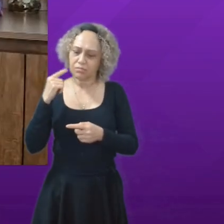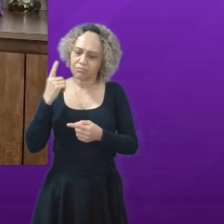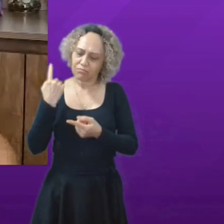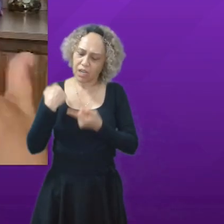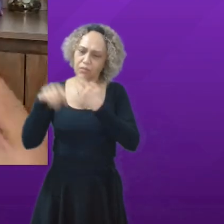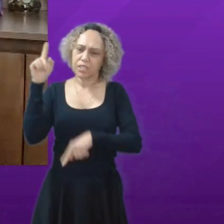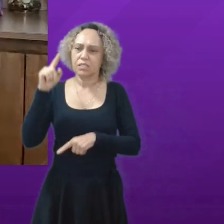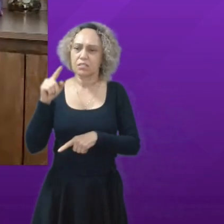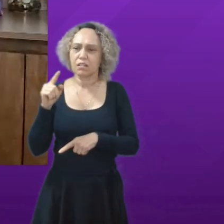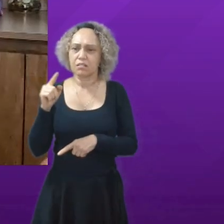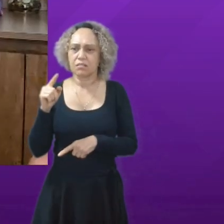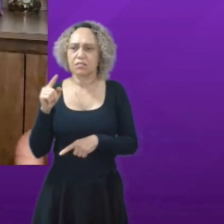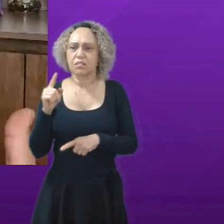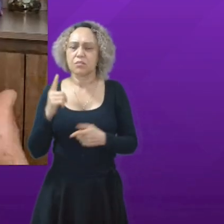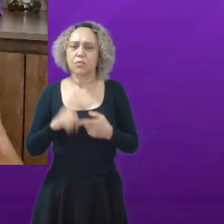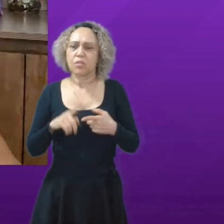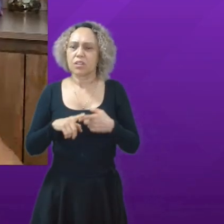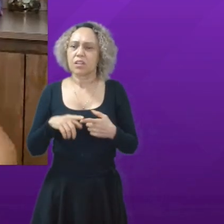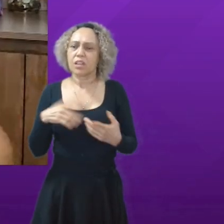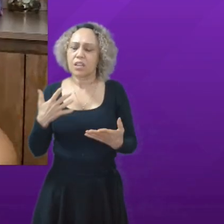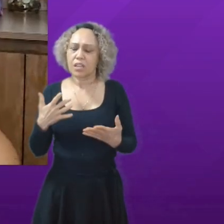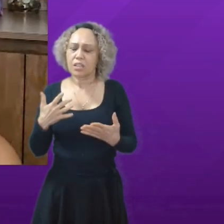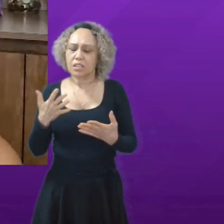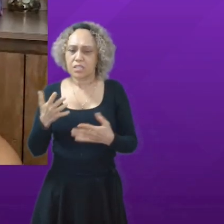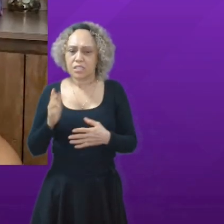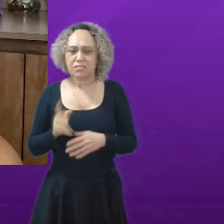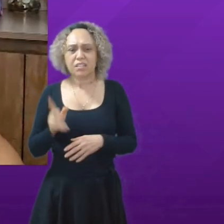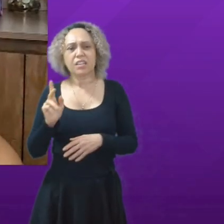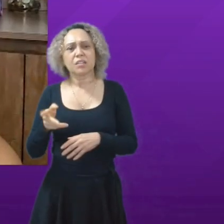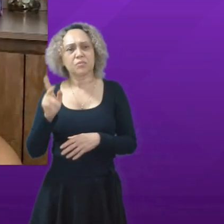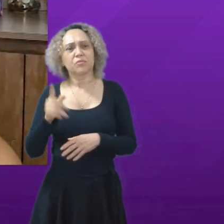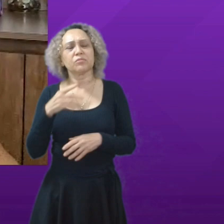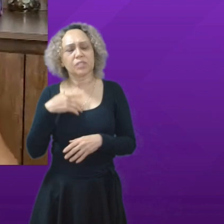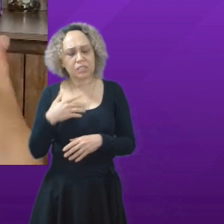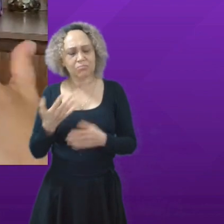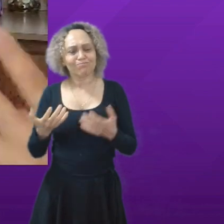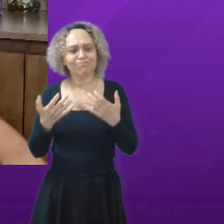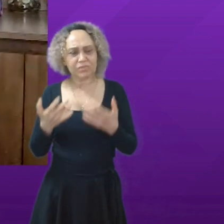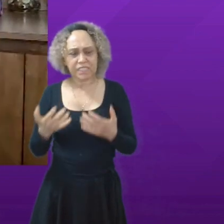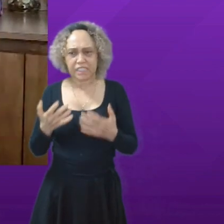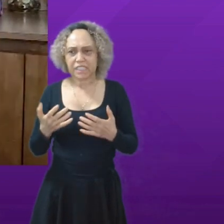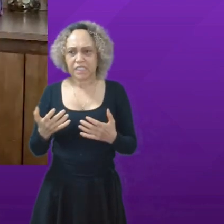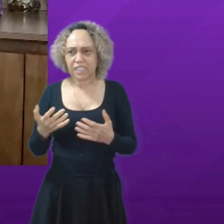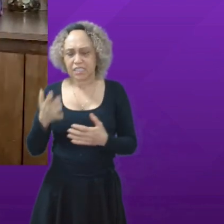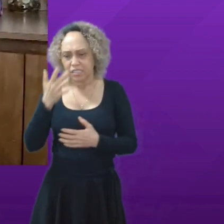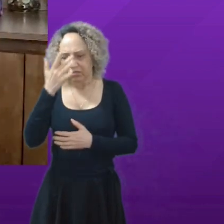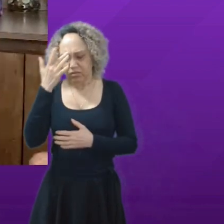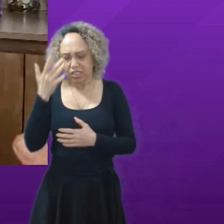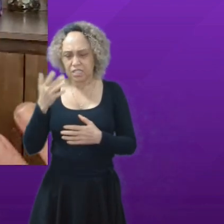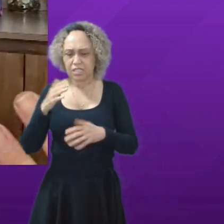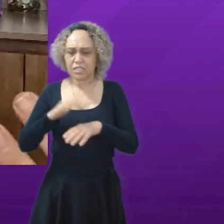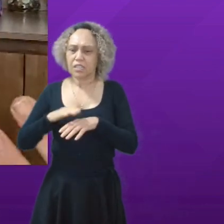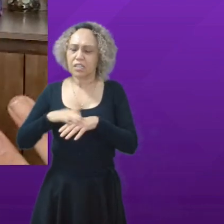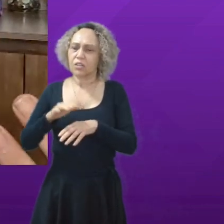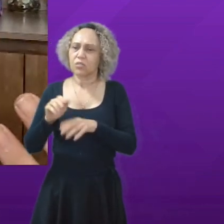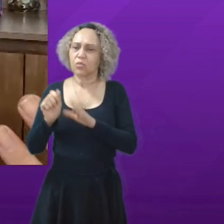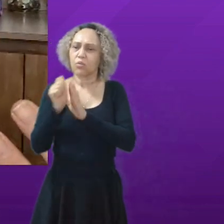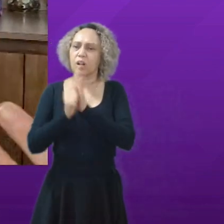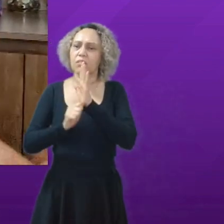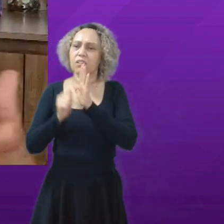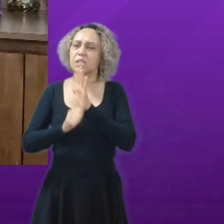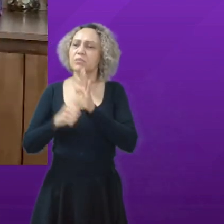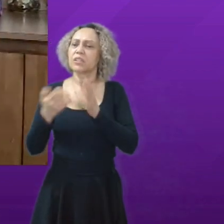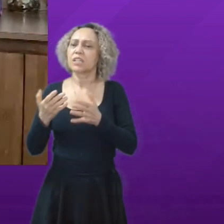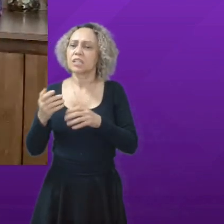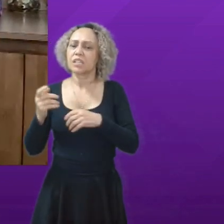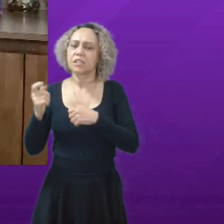sempre vão querer um pouco mais de imagem, sempre vão querer o que vai compartilhar mais, o que vai aquela própria